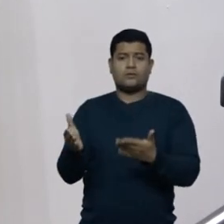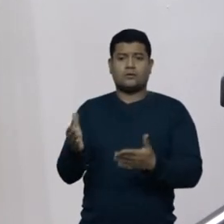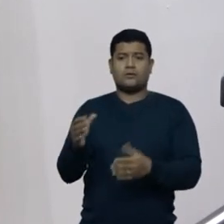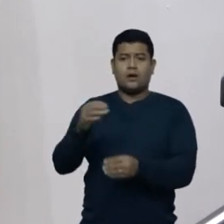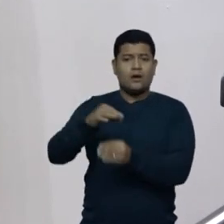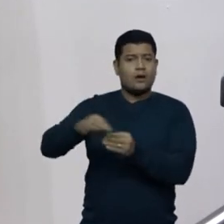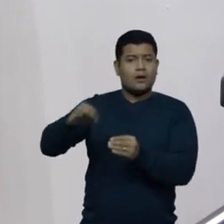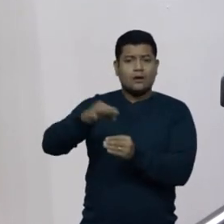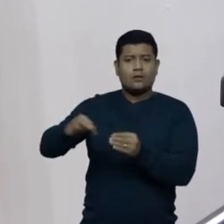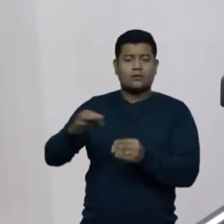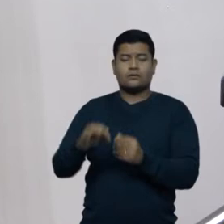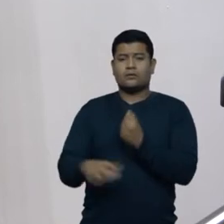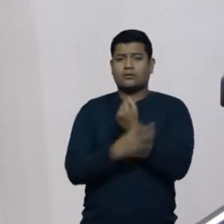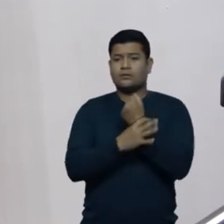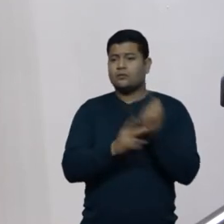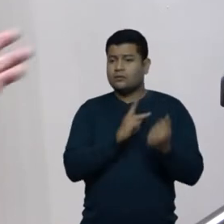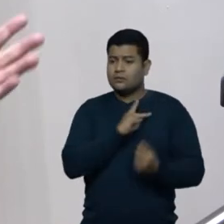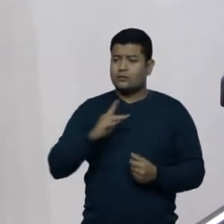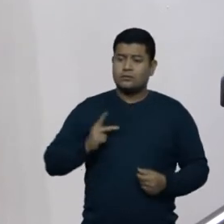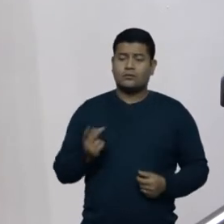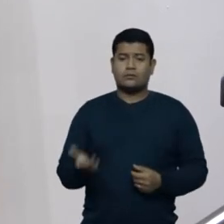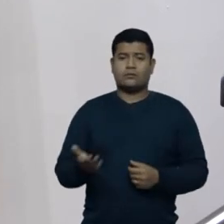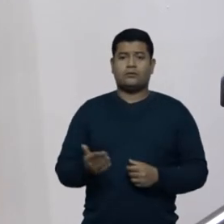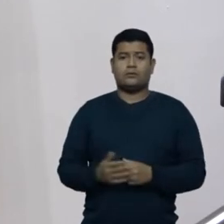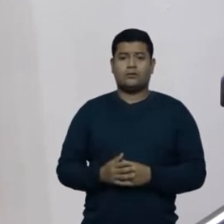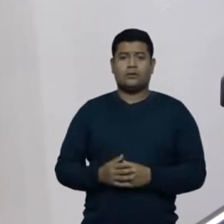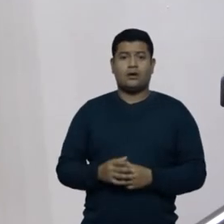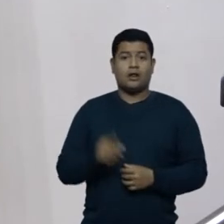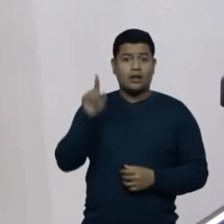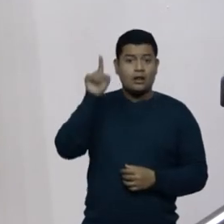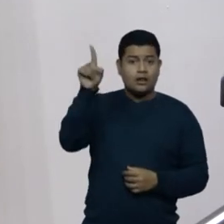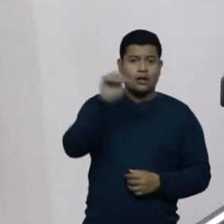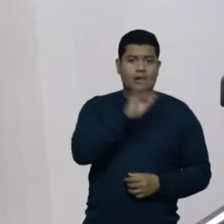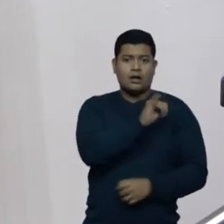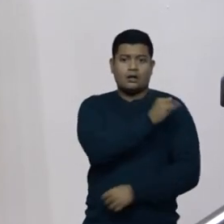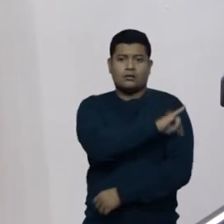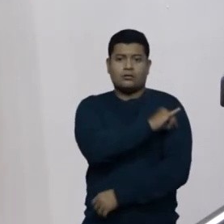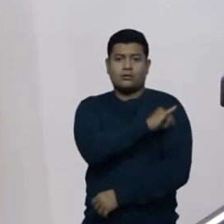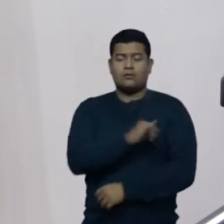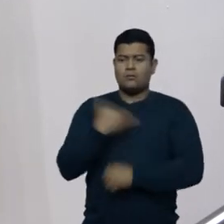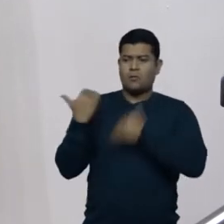de segurança pública. Lá no Rio de Janeiro morreram 22.